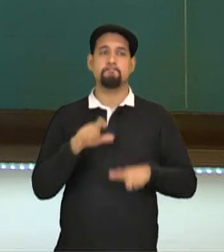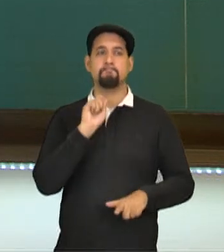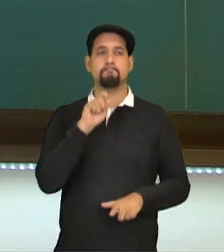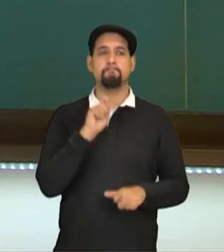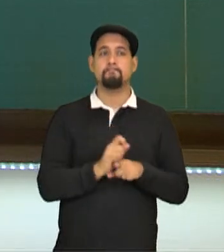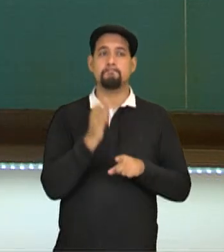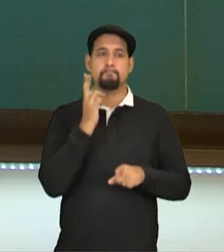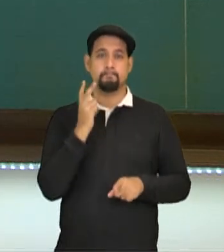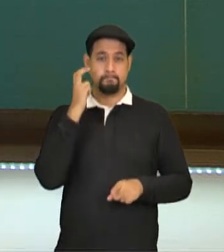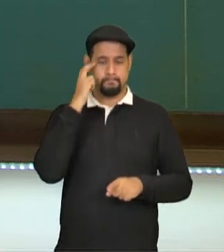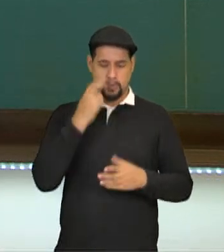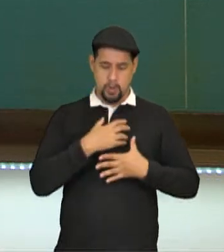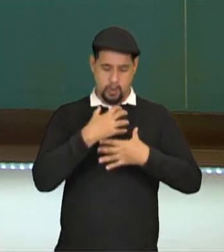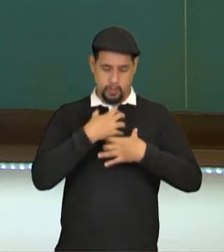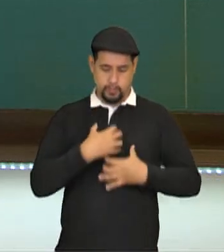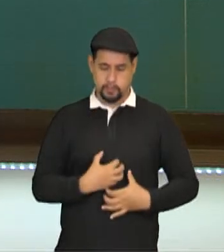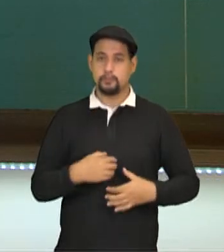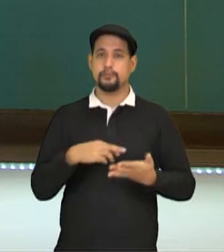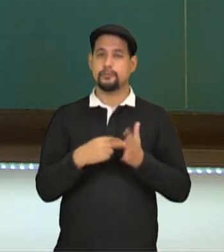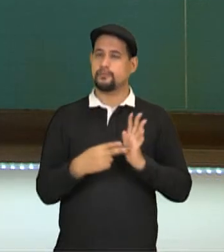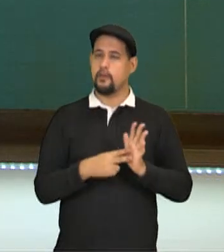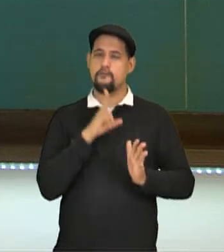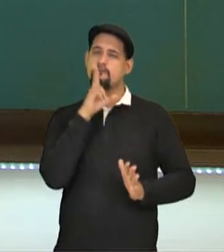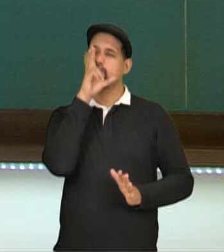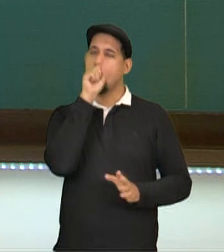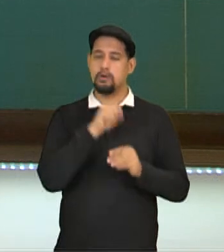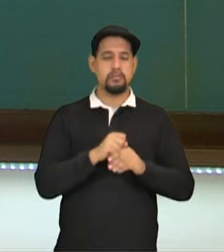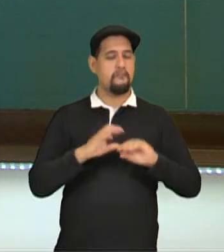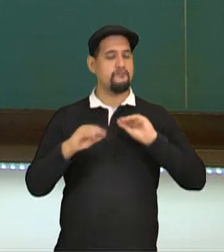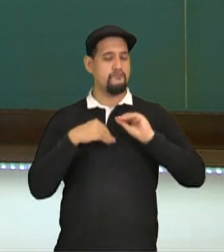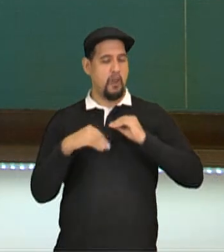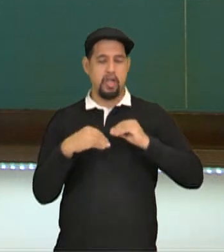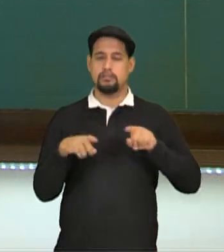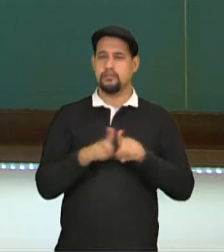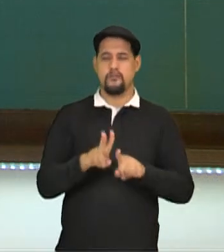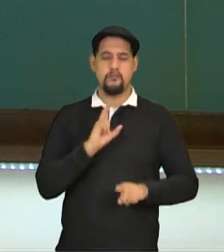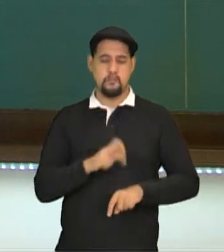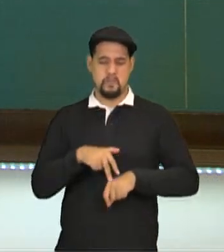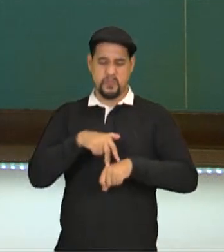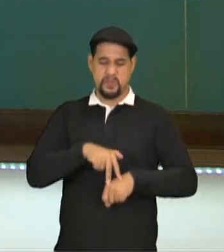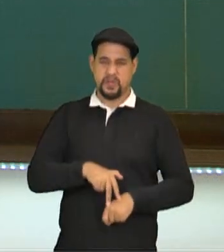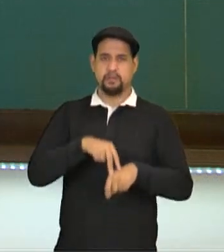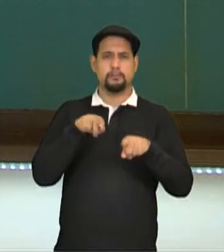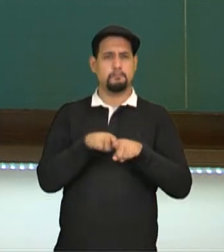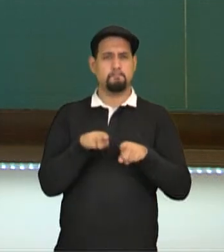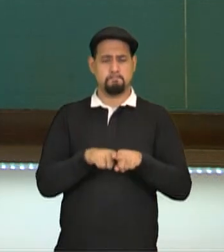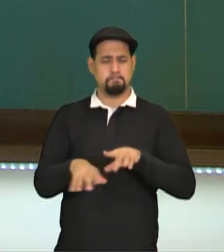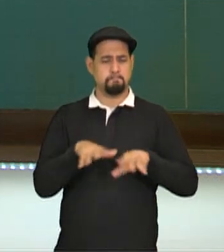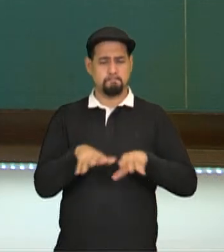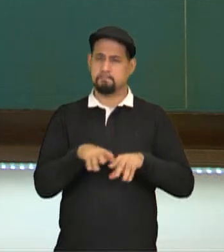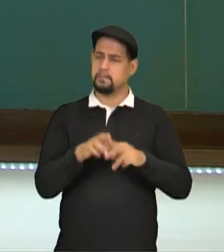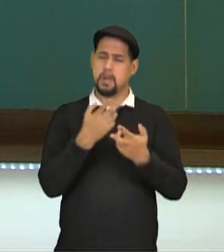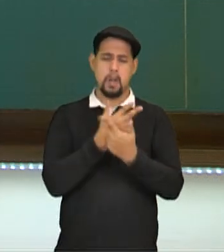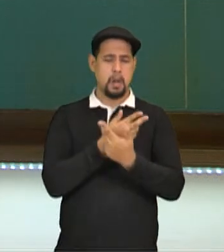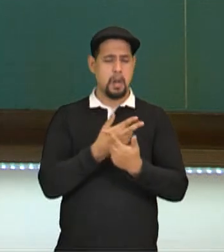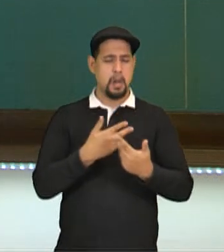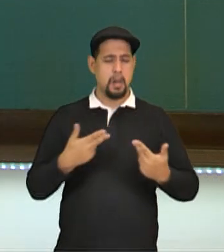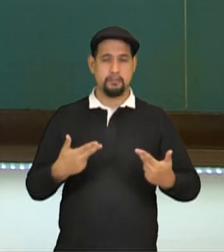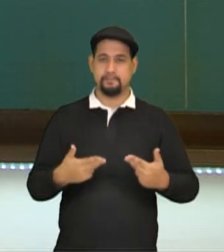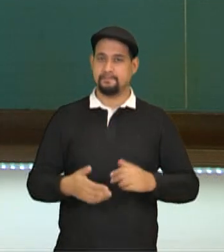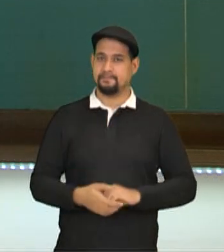as capacidades físicas, que são força, flexibilidade, resistência, ritmo, entre